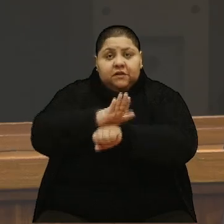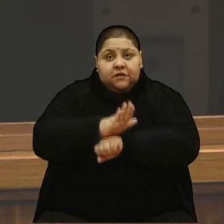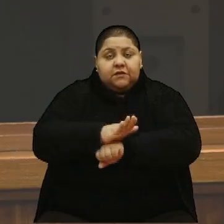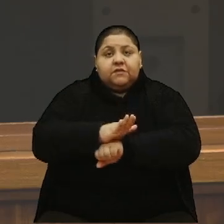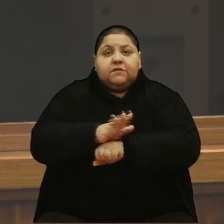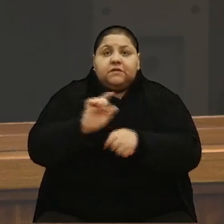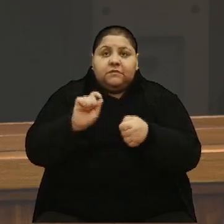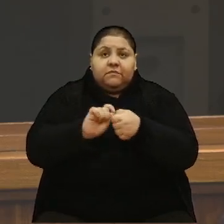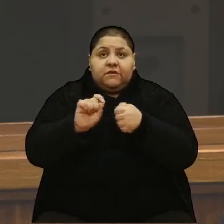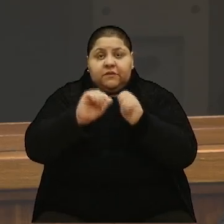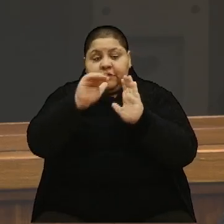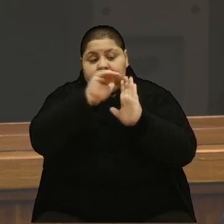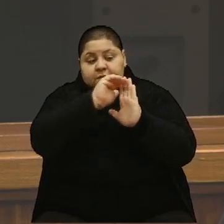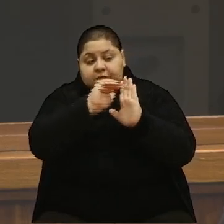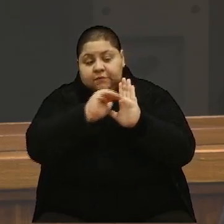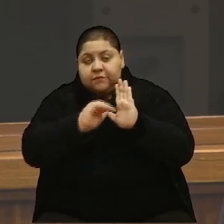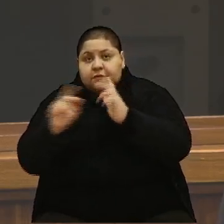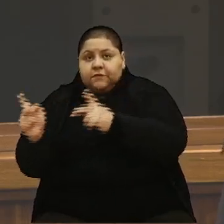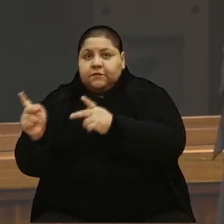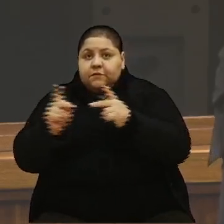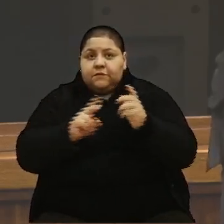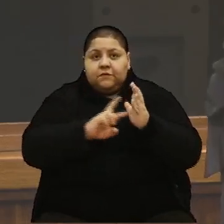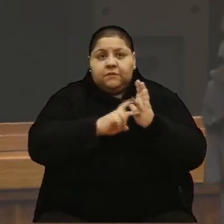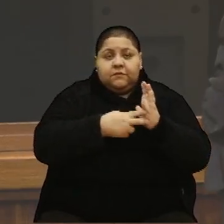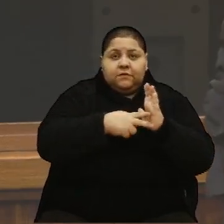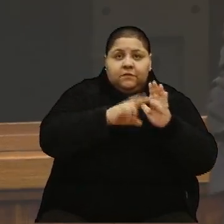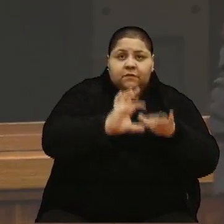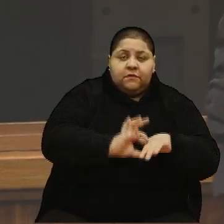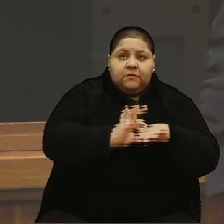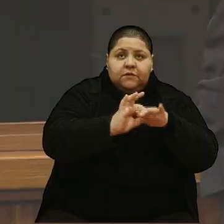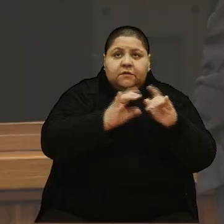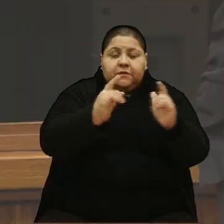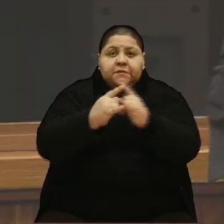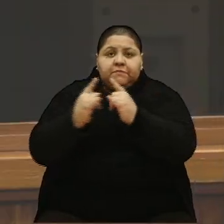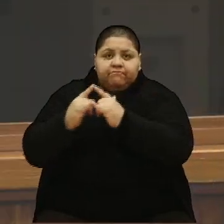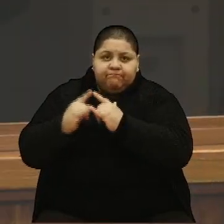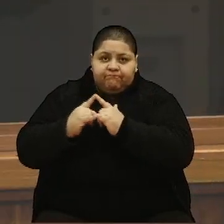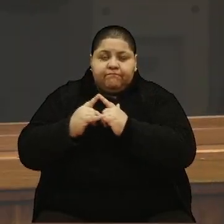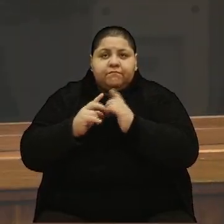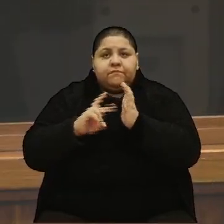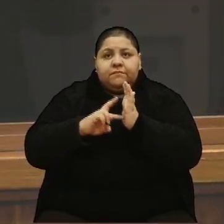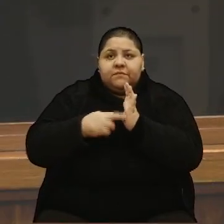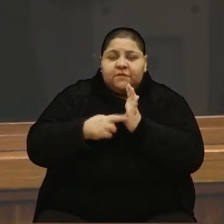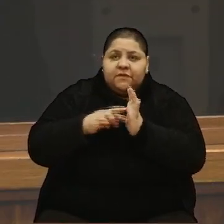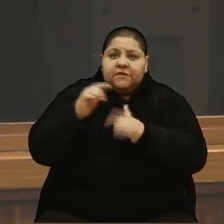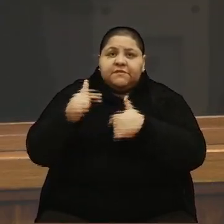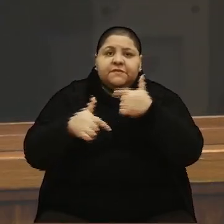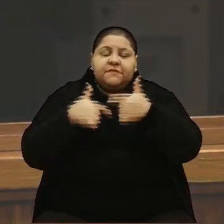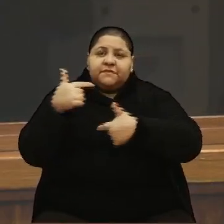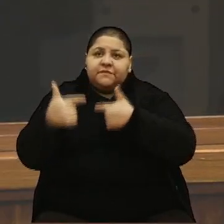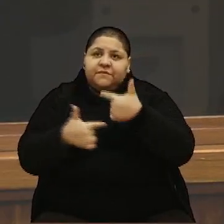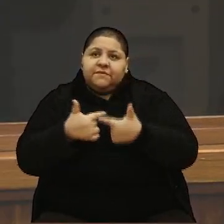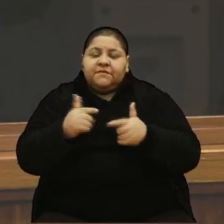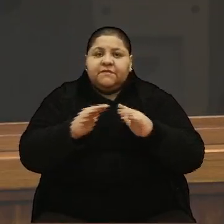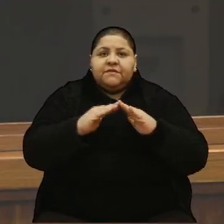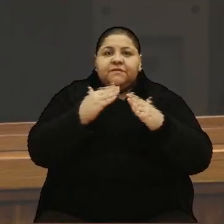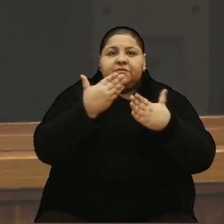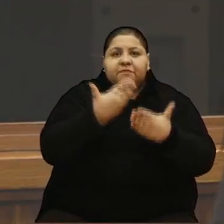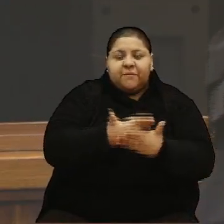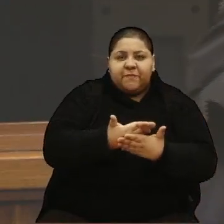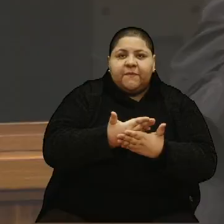fazer um cronograma de visita a sindicatos patronais, entidades, sindicatos de trabalhadores,